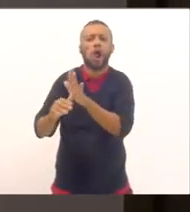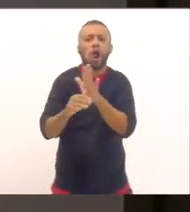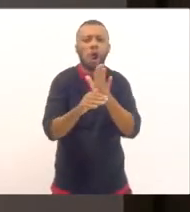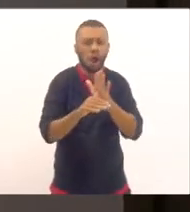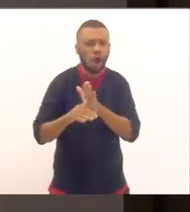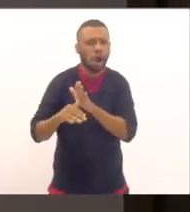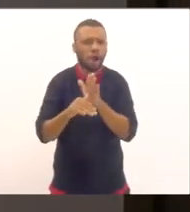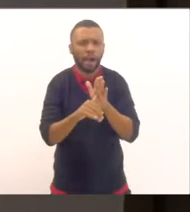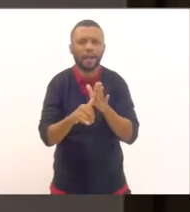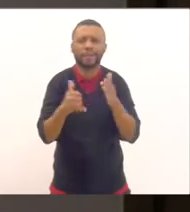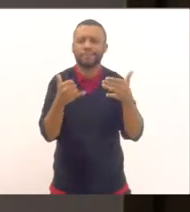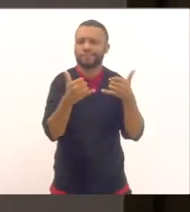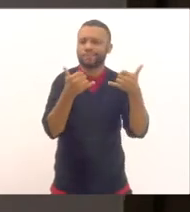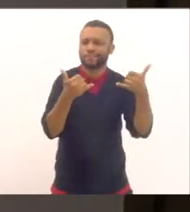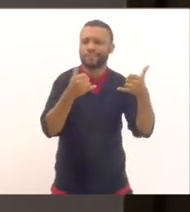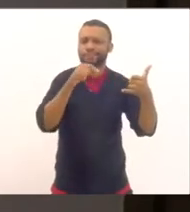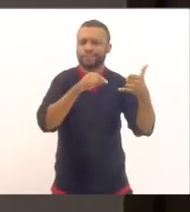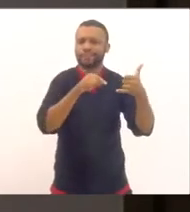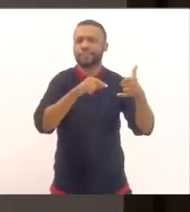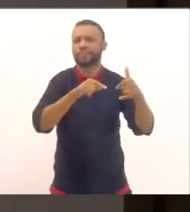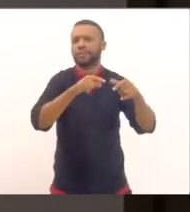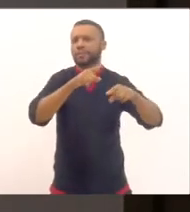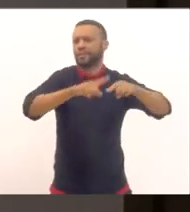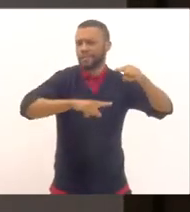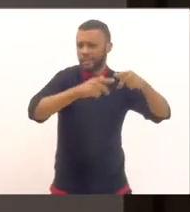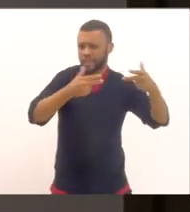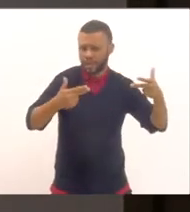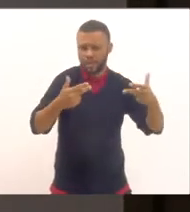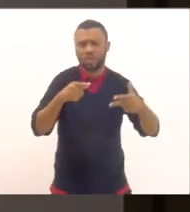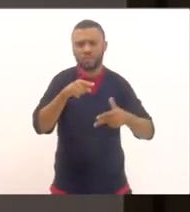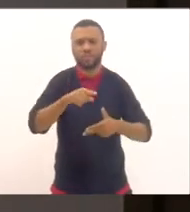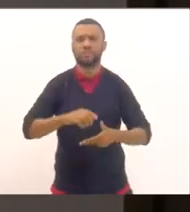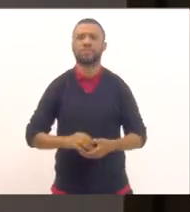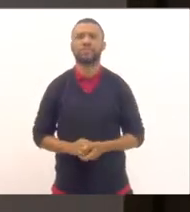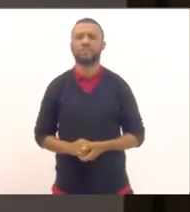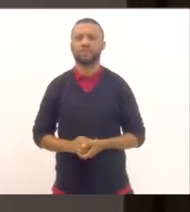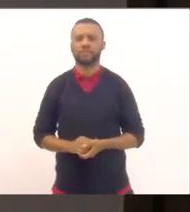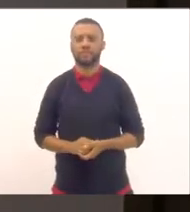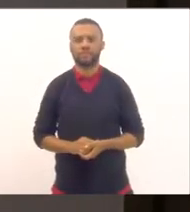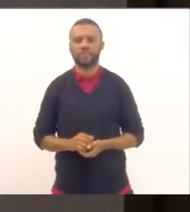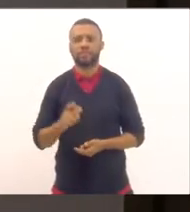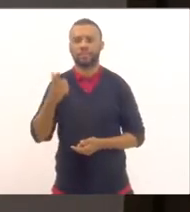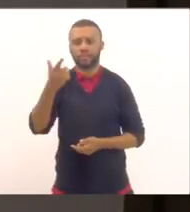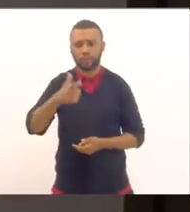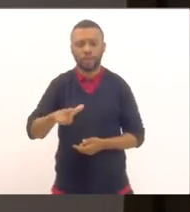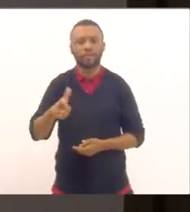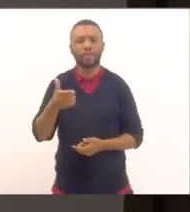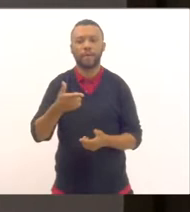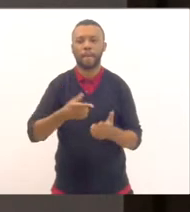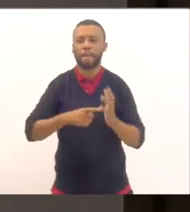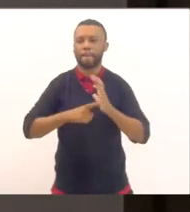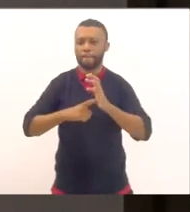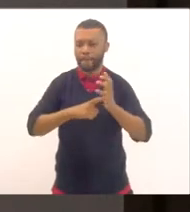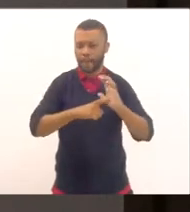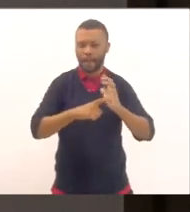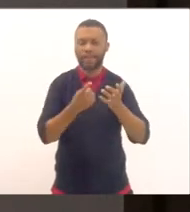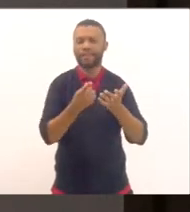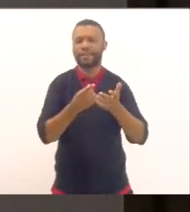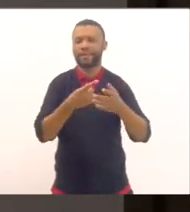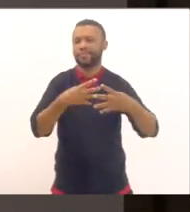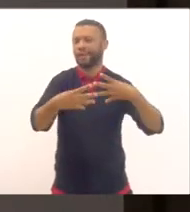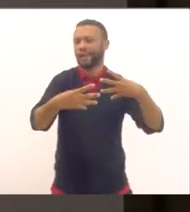para furto de desse material é mais máquina de caça-níquel não é com duas ocorrências